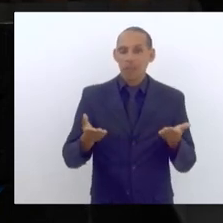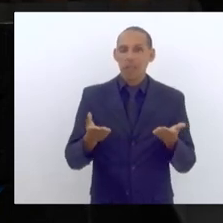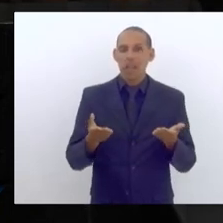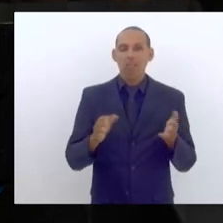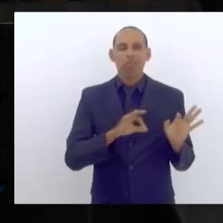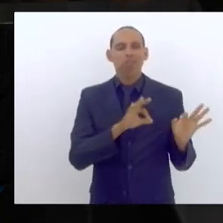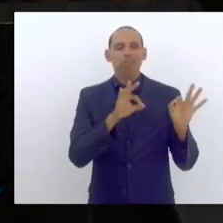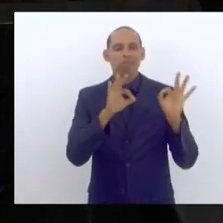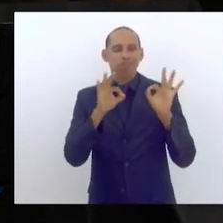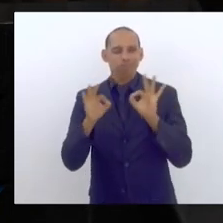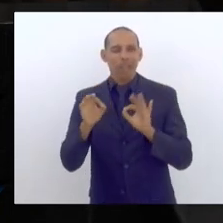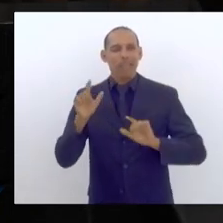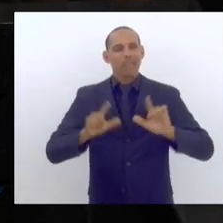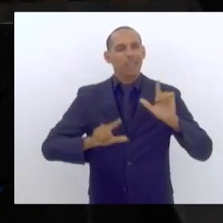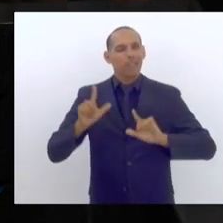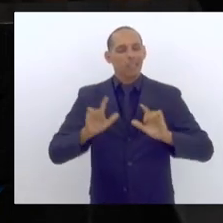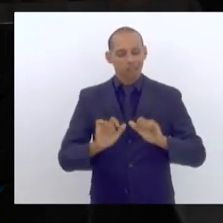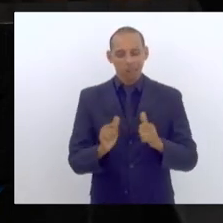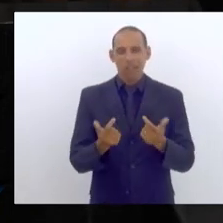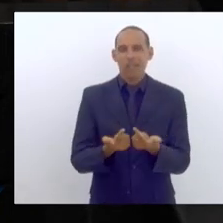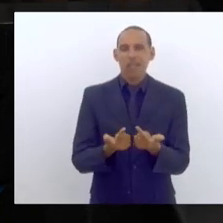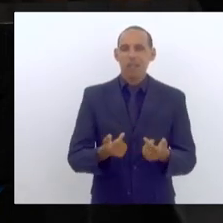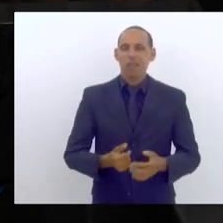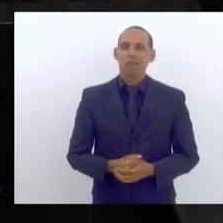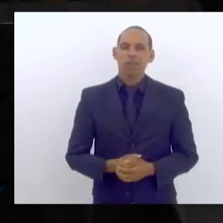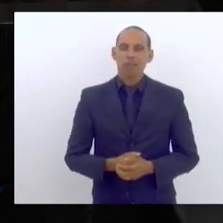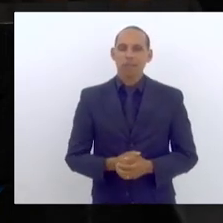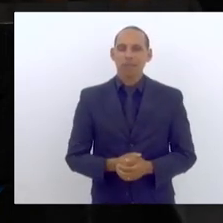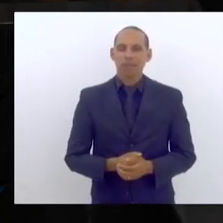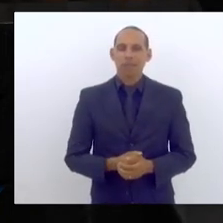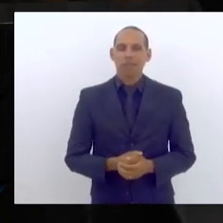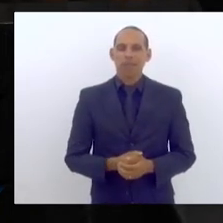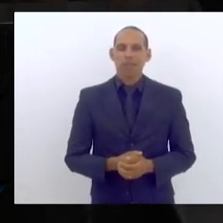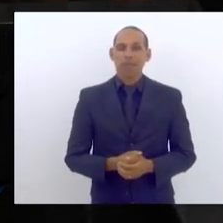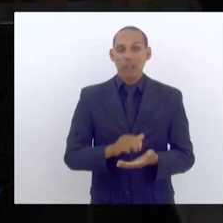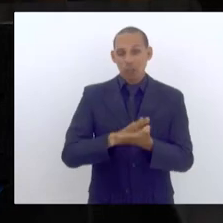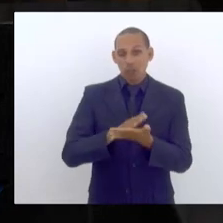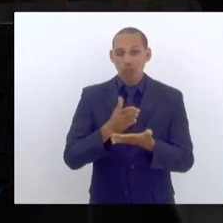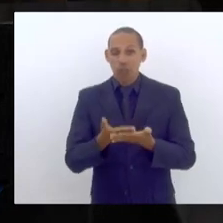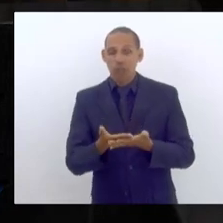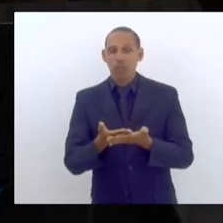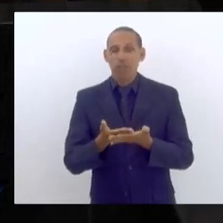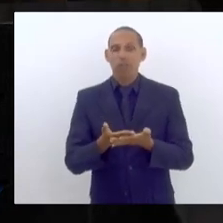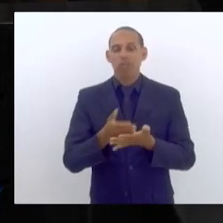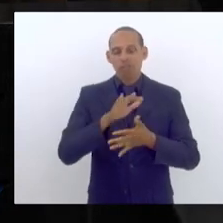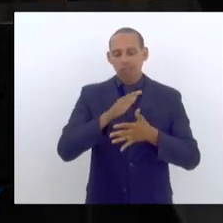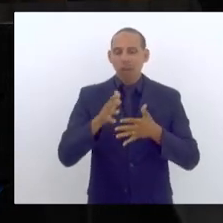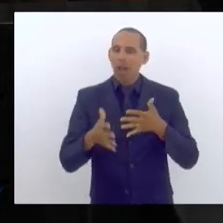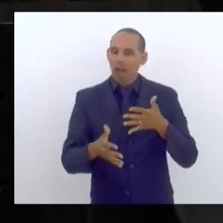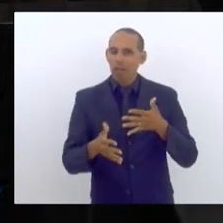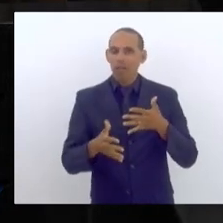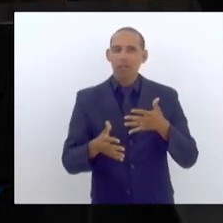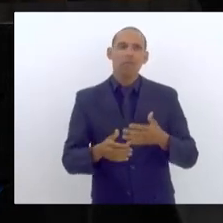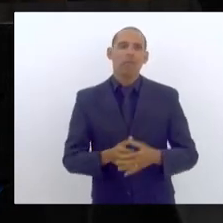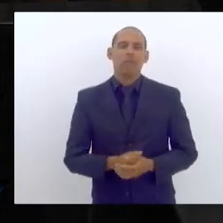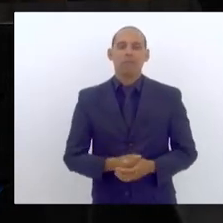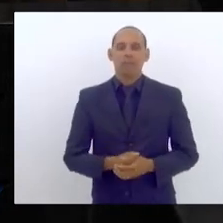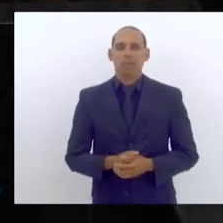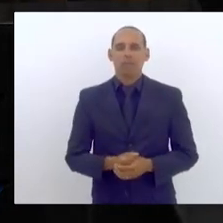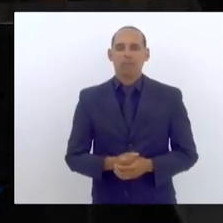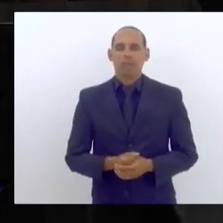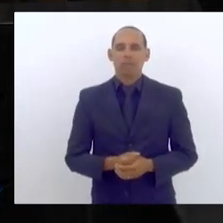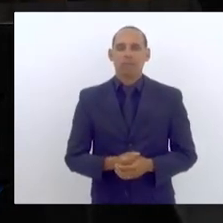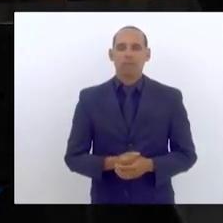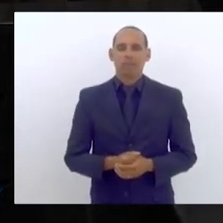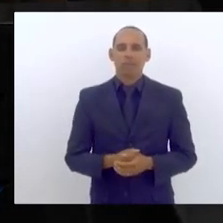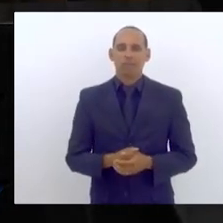telespectadores da nossa TV Alerge, senhor intérprete da linguagem de Libras,